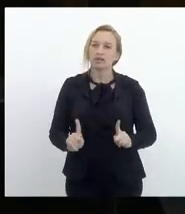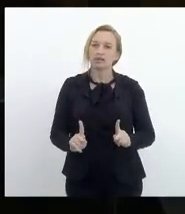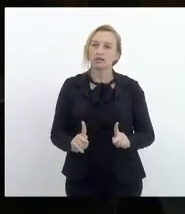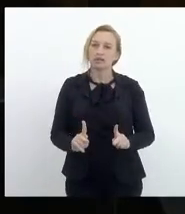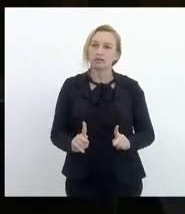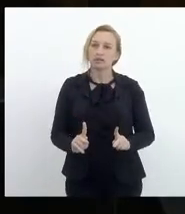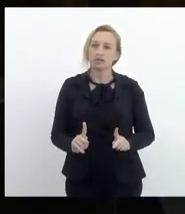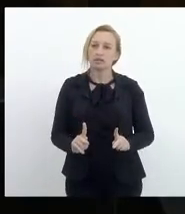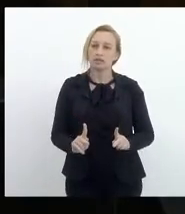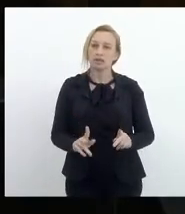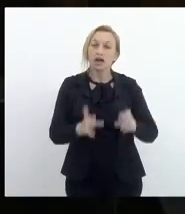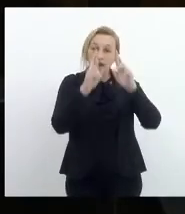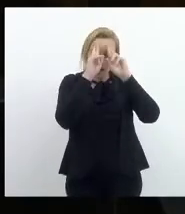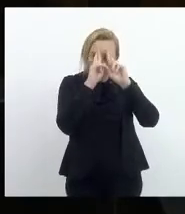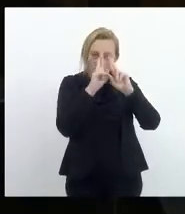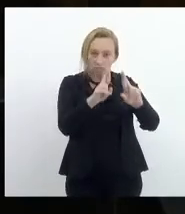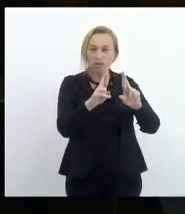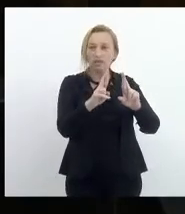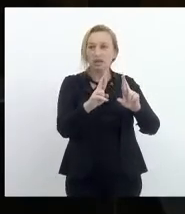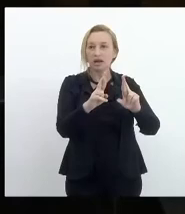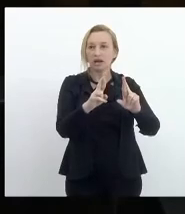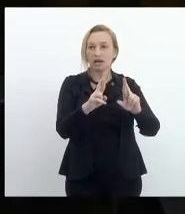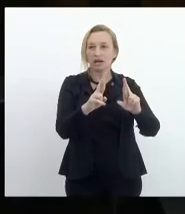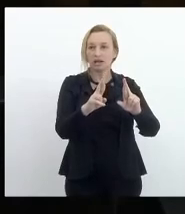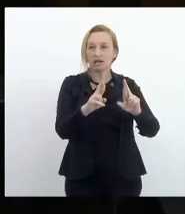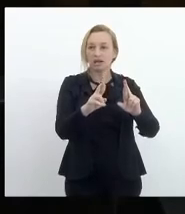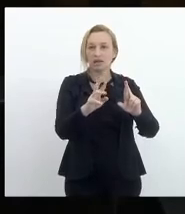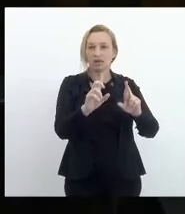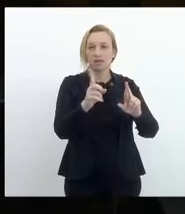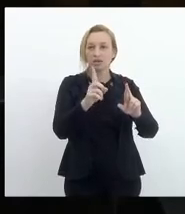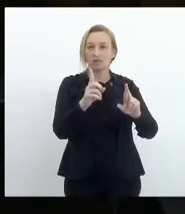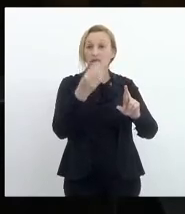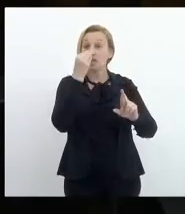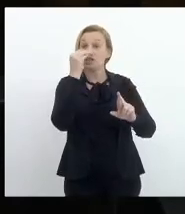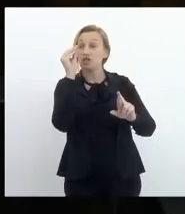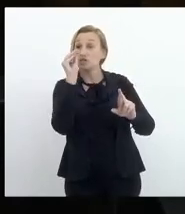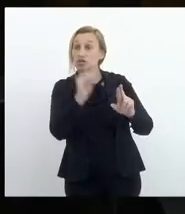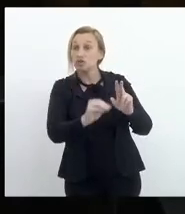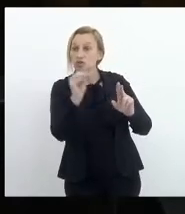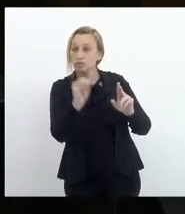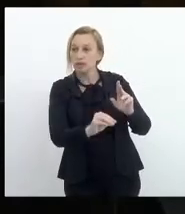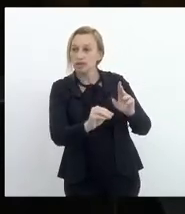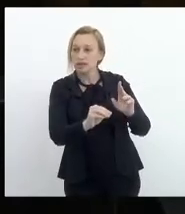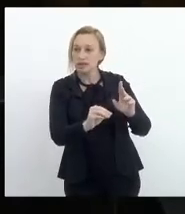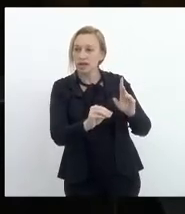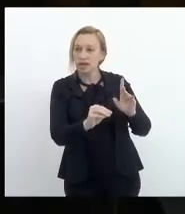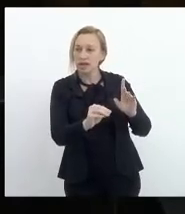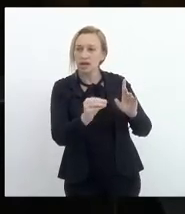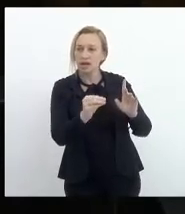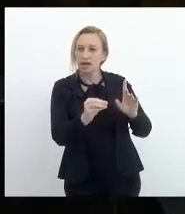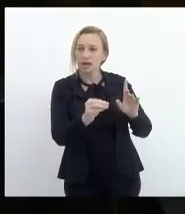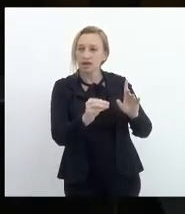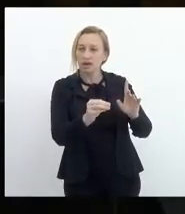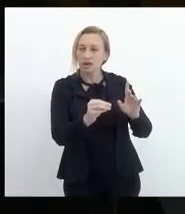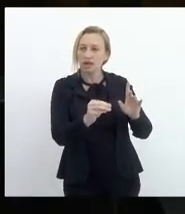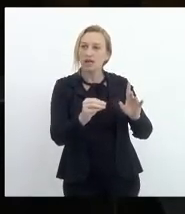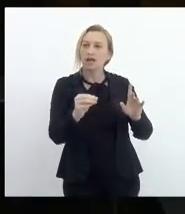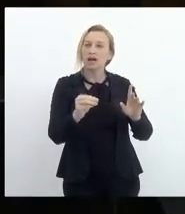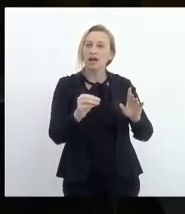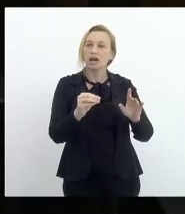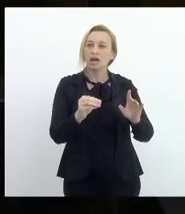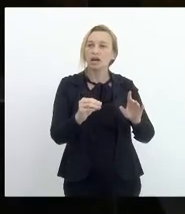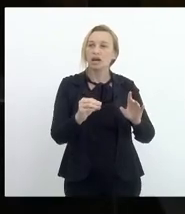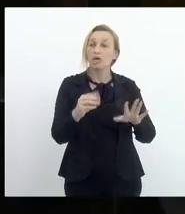e se faça um respeitar e não venham denegrir a imagem do Brasil no